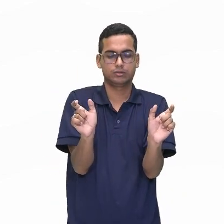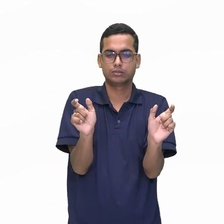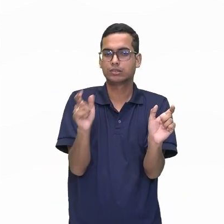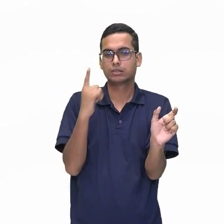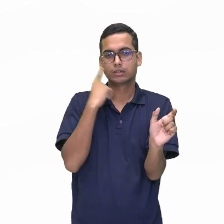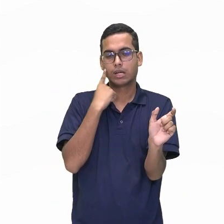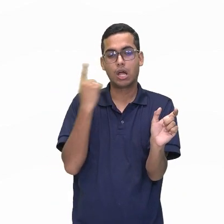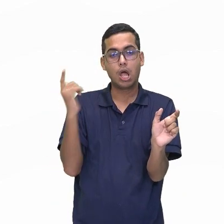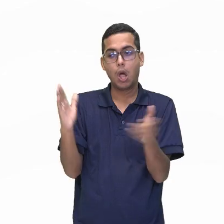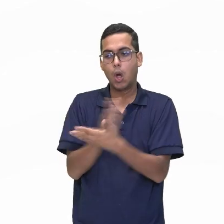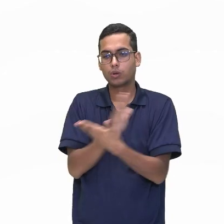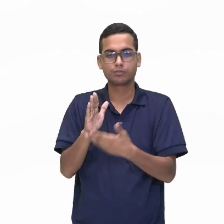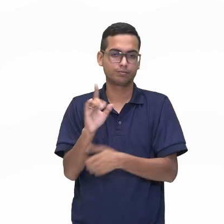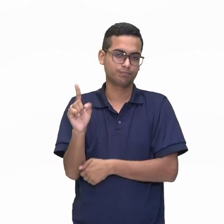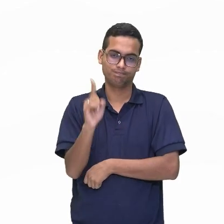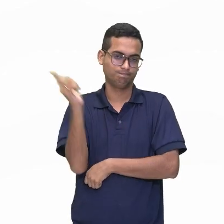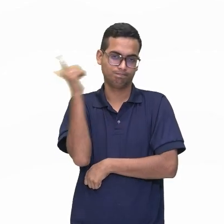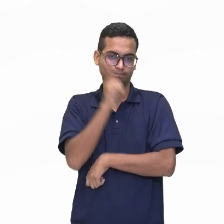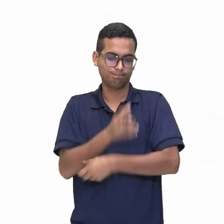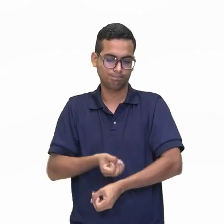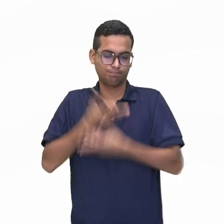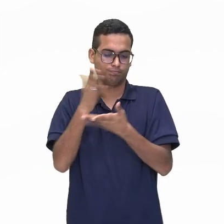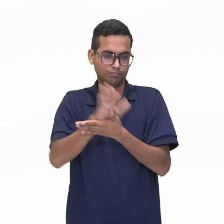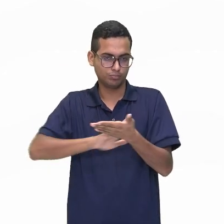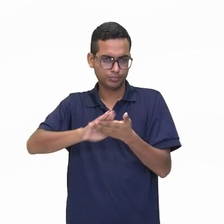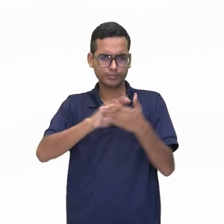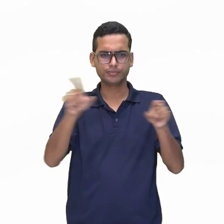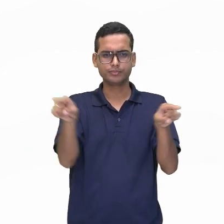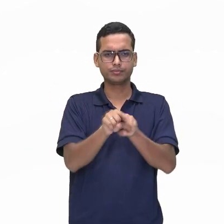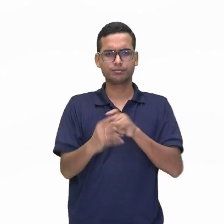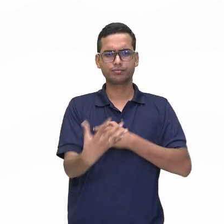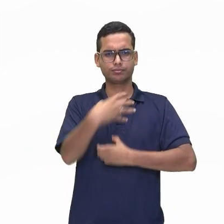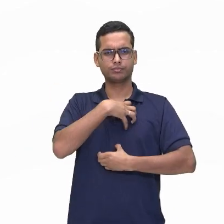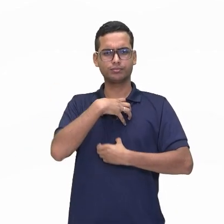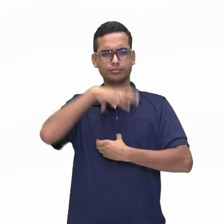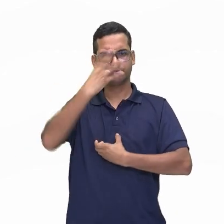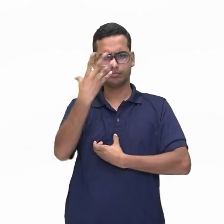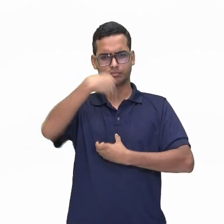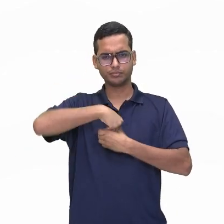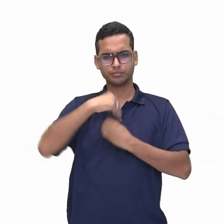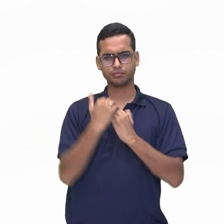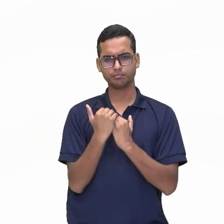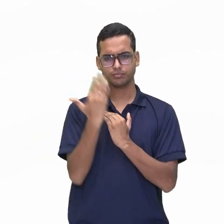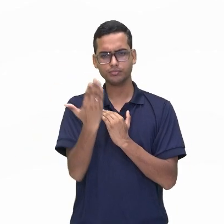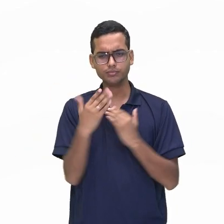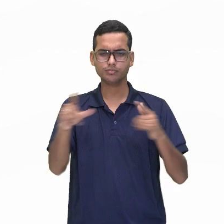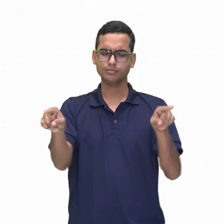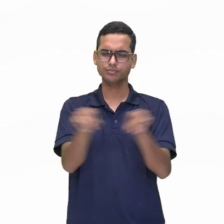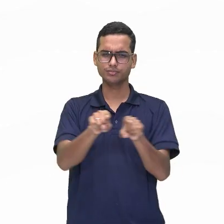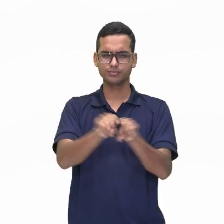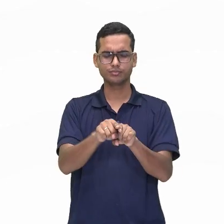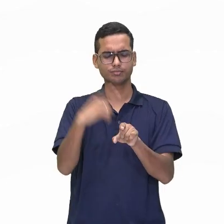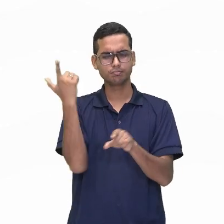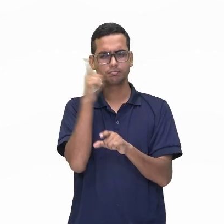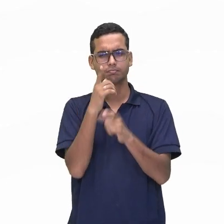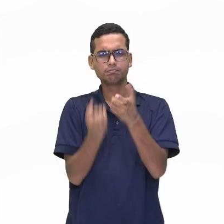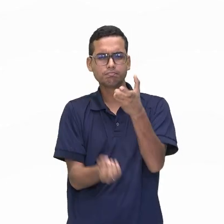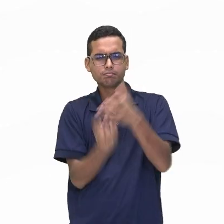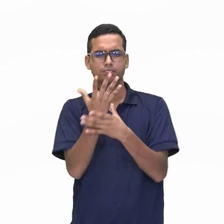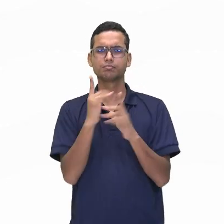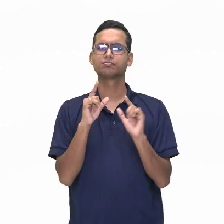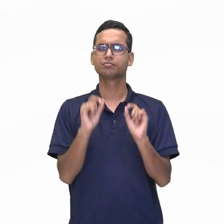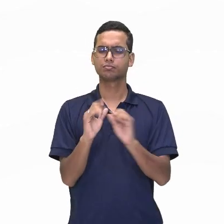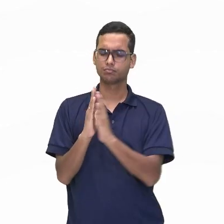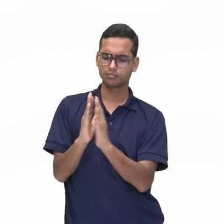Por isso, esses estímulos internos e externos que a todo momento nos faz criar,